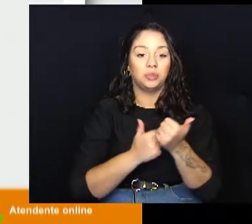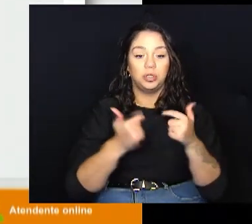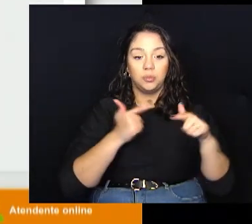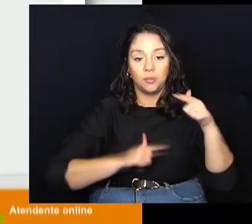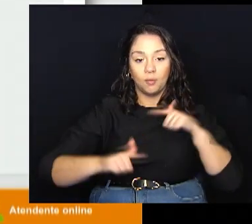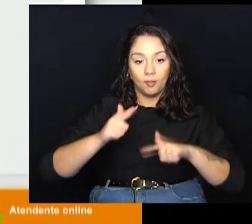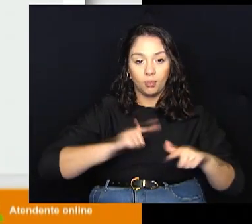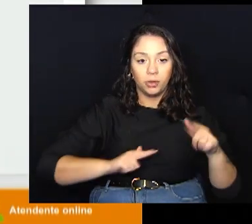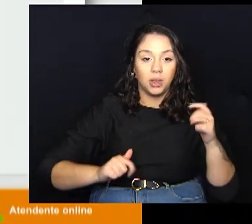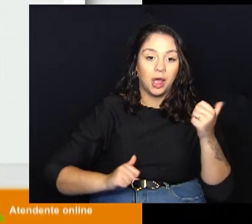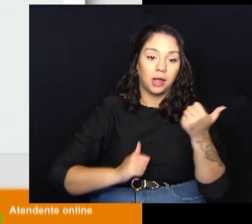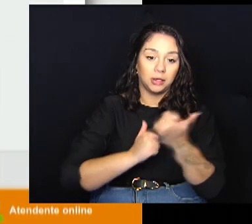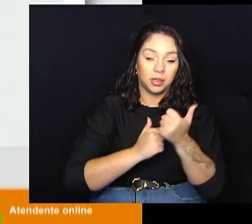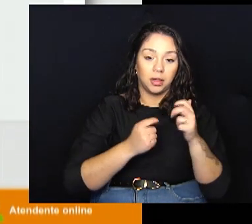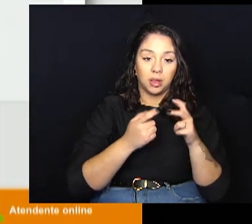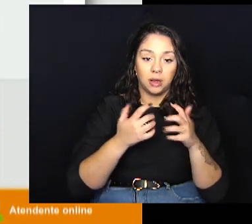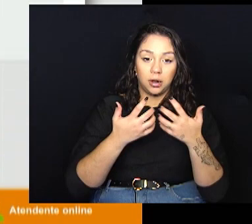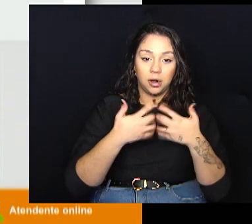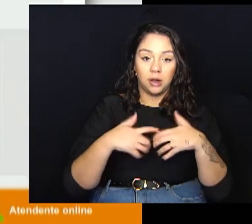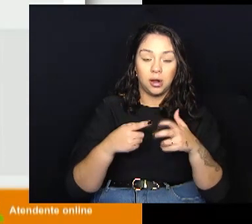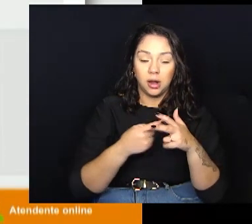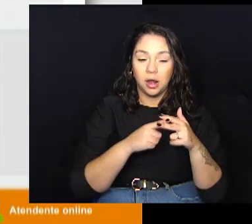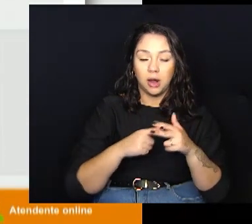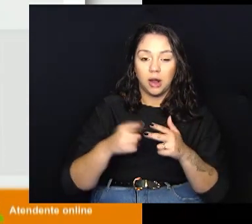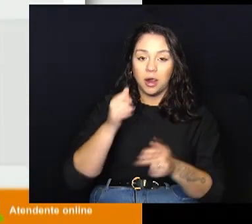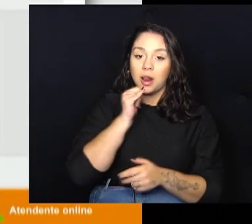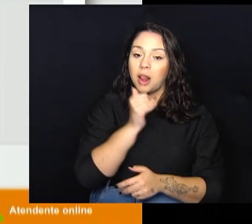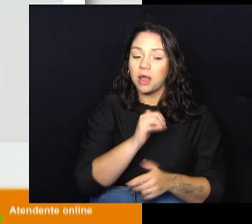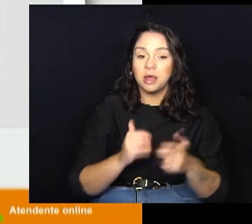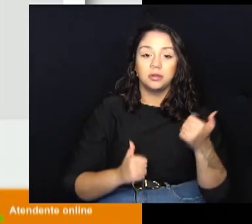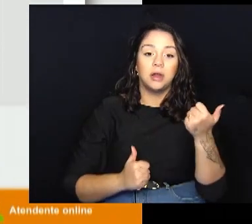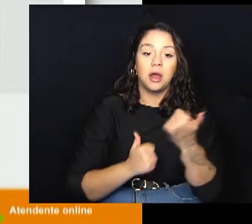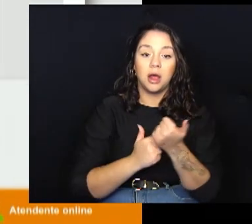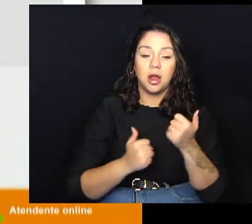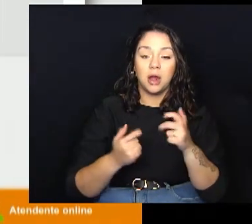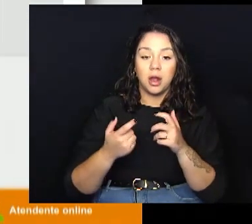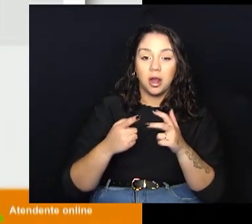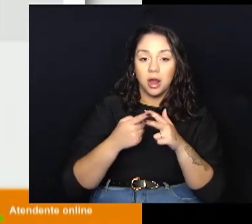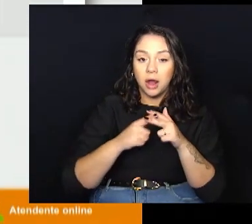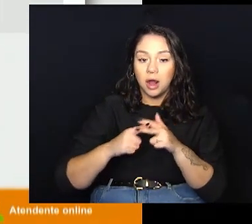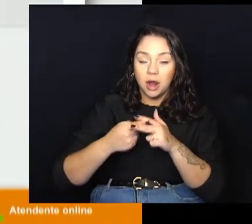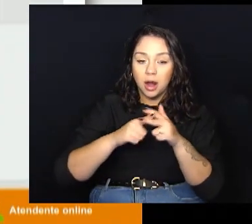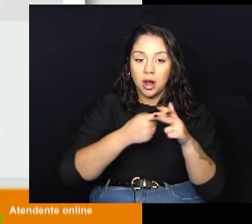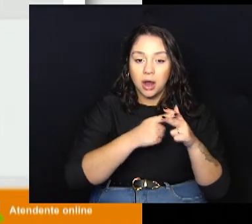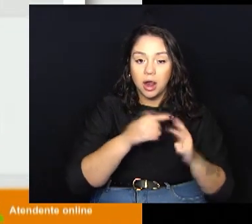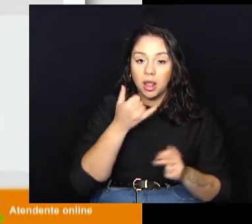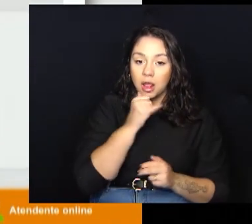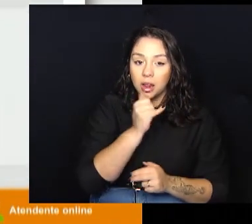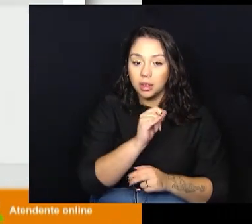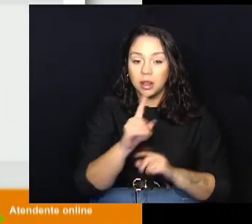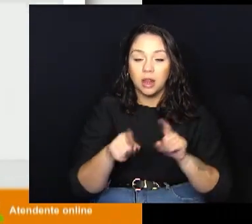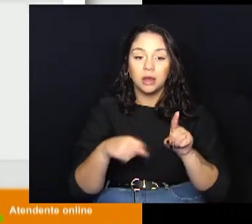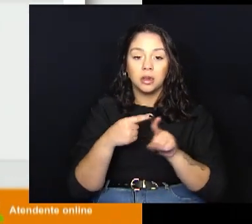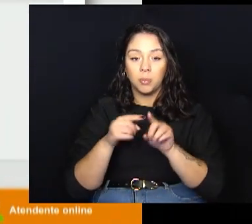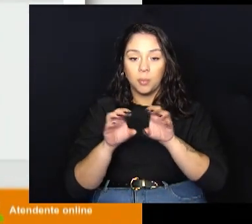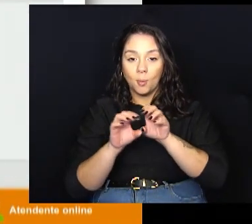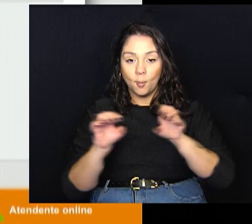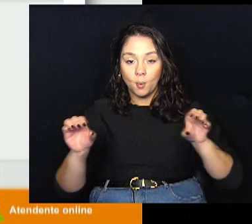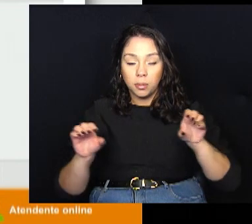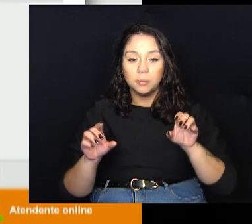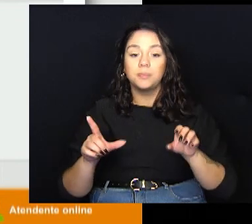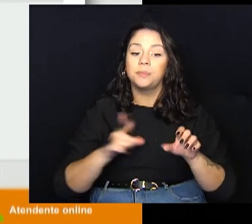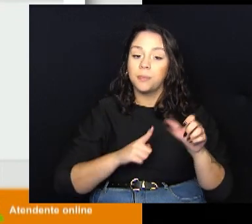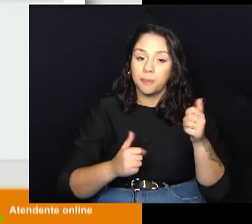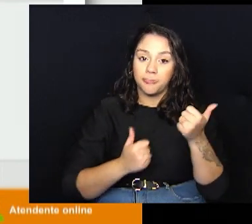auxiliar de manutenção elétrica auxiliar de manutenção elétrica e também hidráulica auxiliar